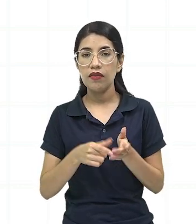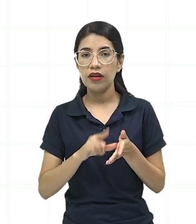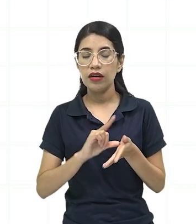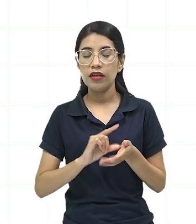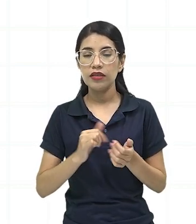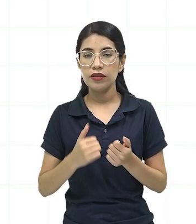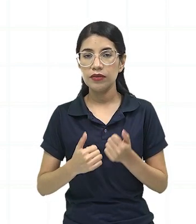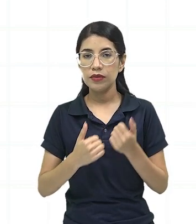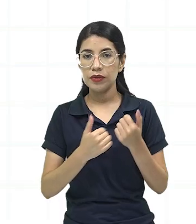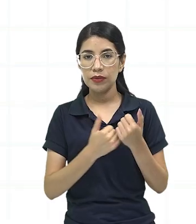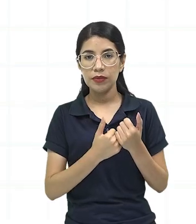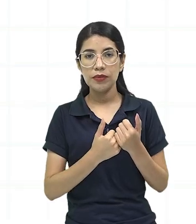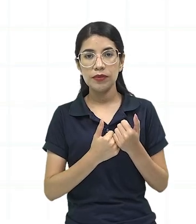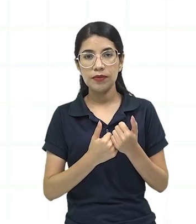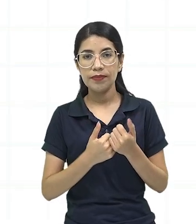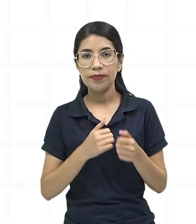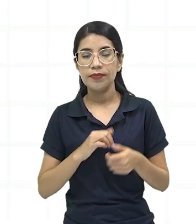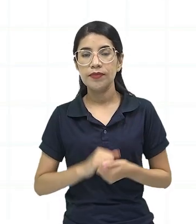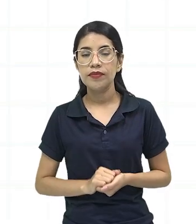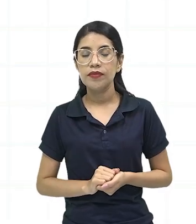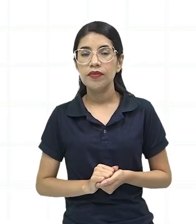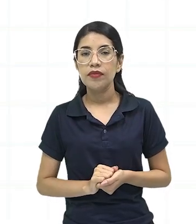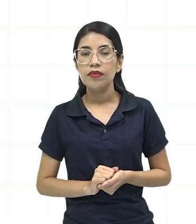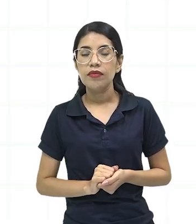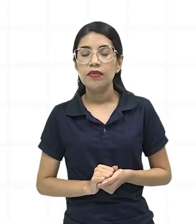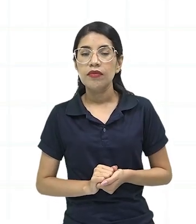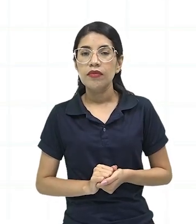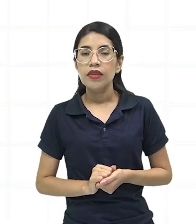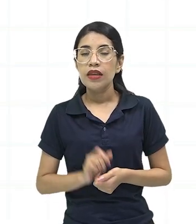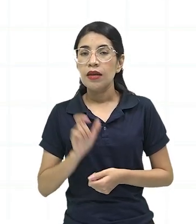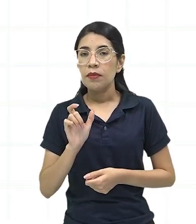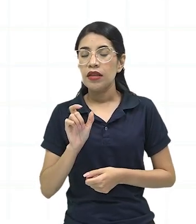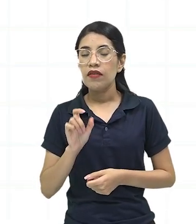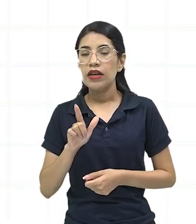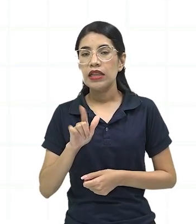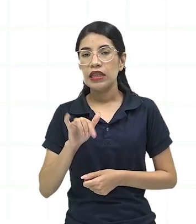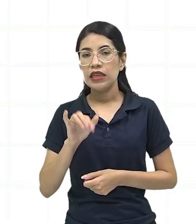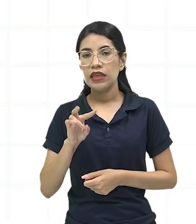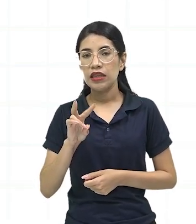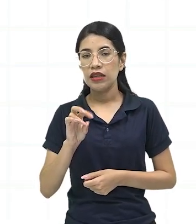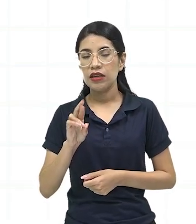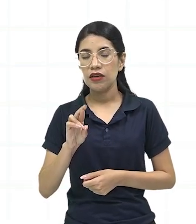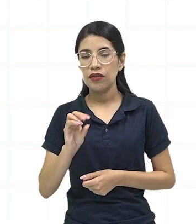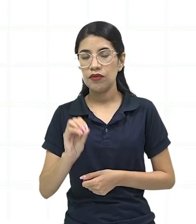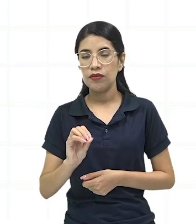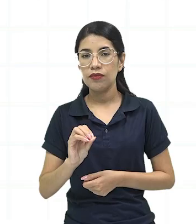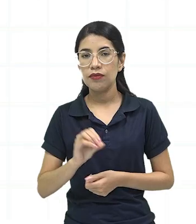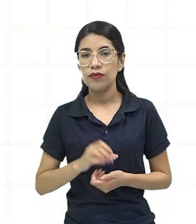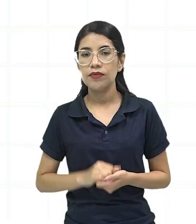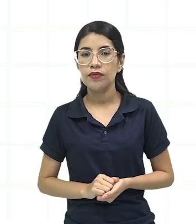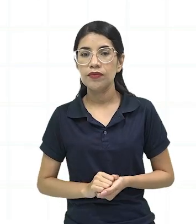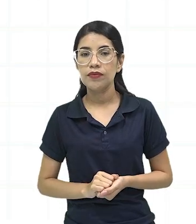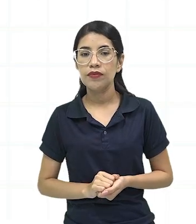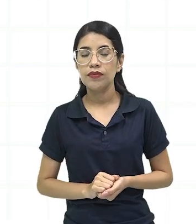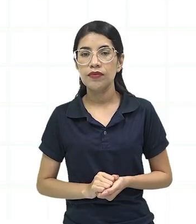ele substitui um termo, que é quem? Livro, né? Vejam aqui que, ó,